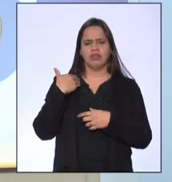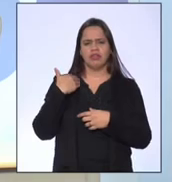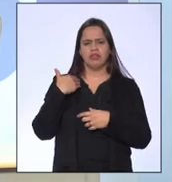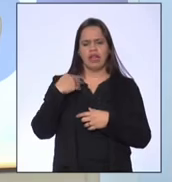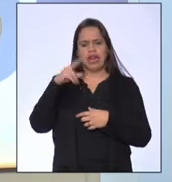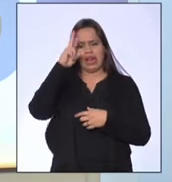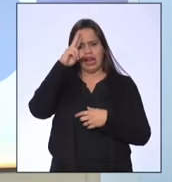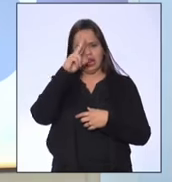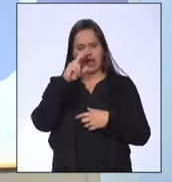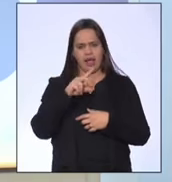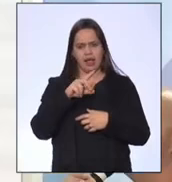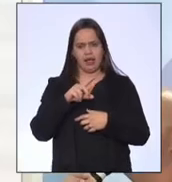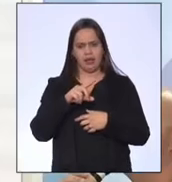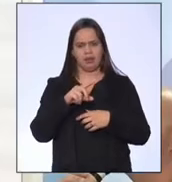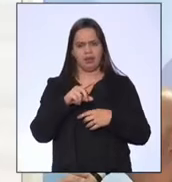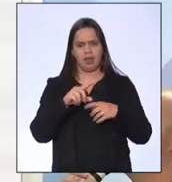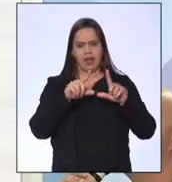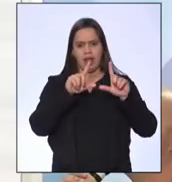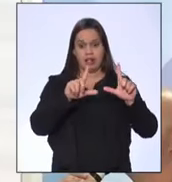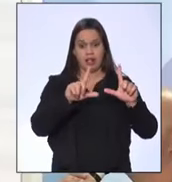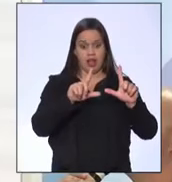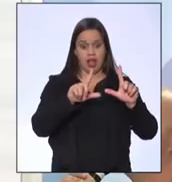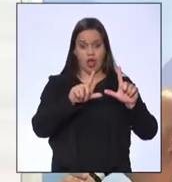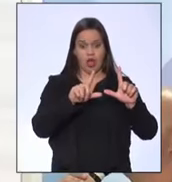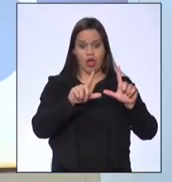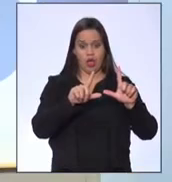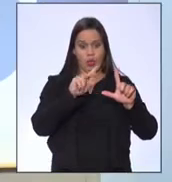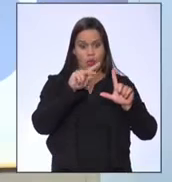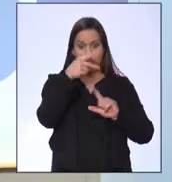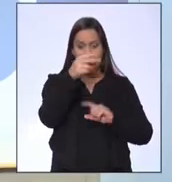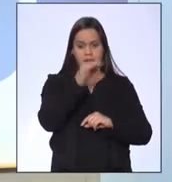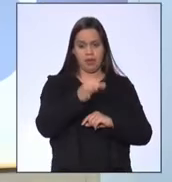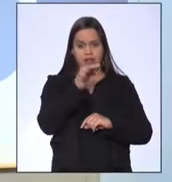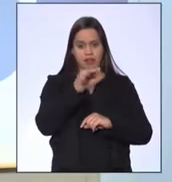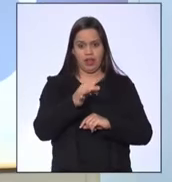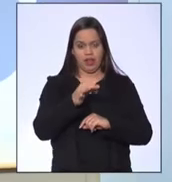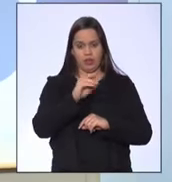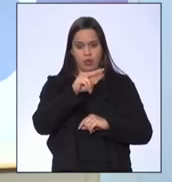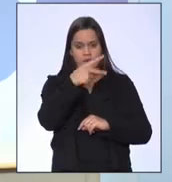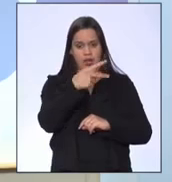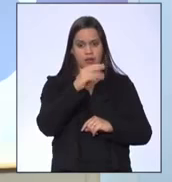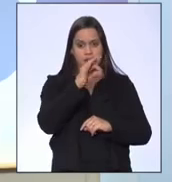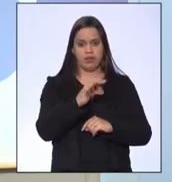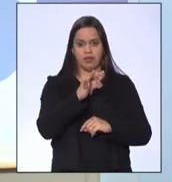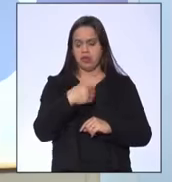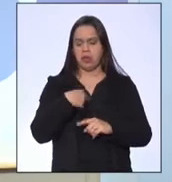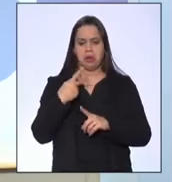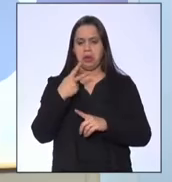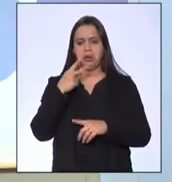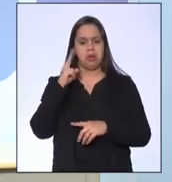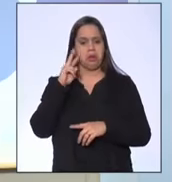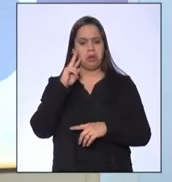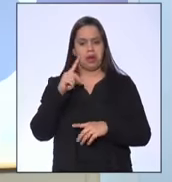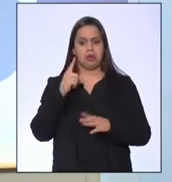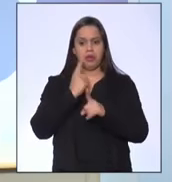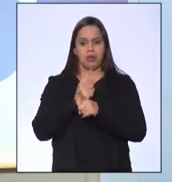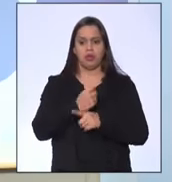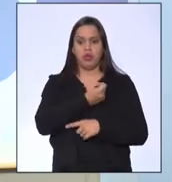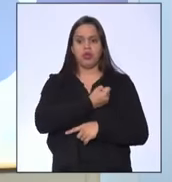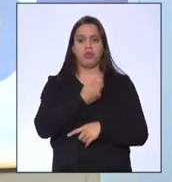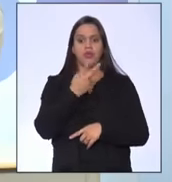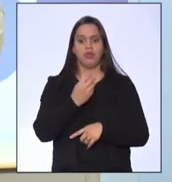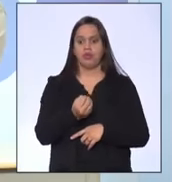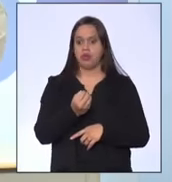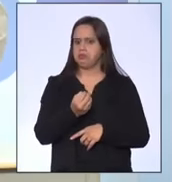quadrados perfeito. Aquela atividade é a mais importante. Eu não lembro de ter encontrado o número 20